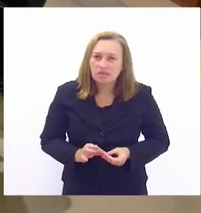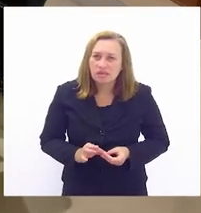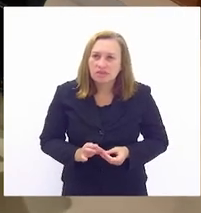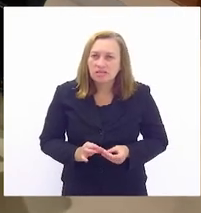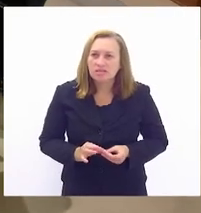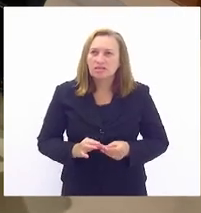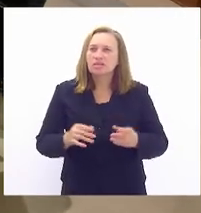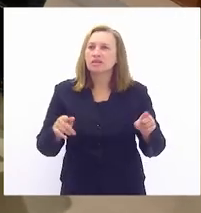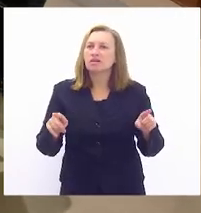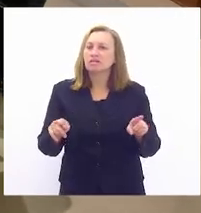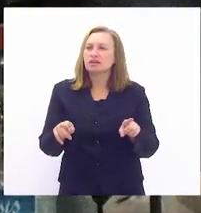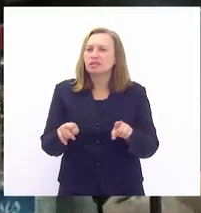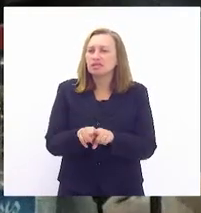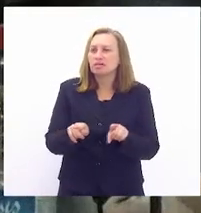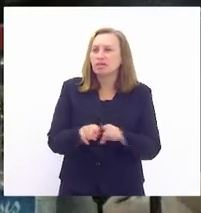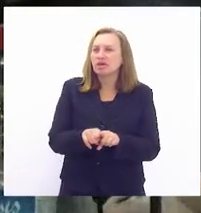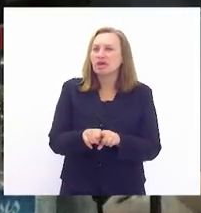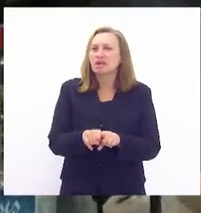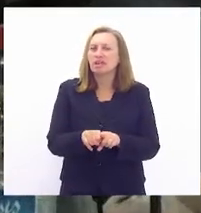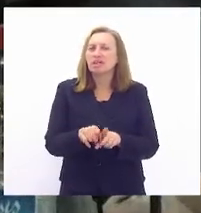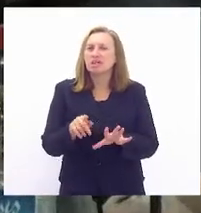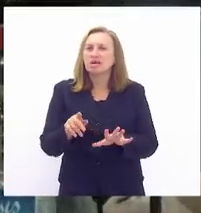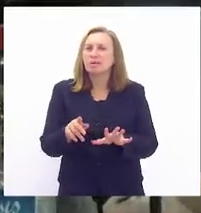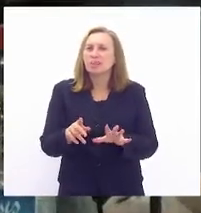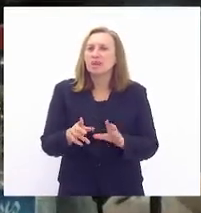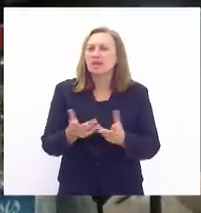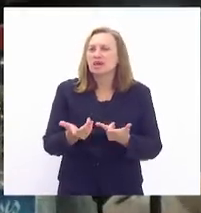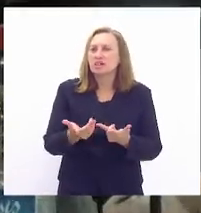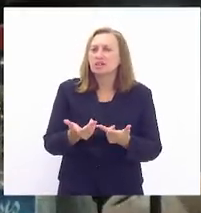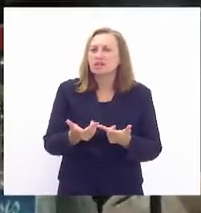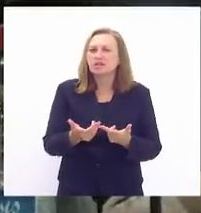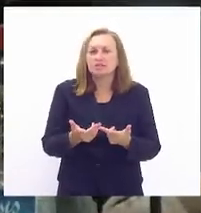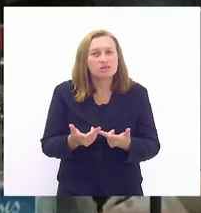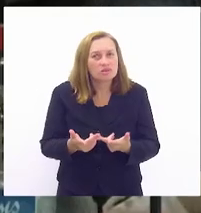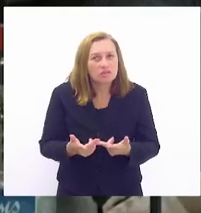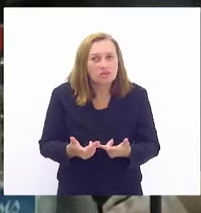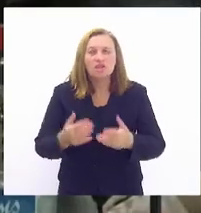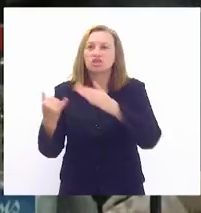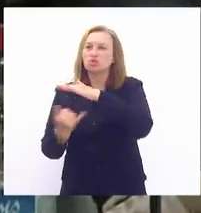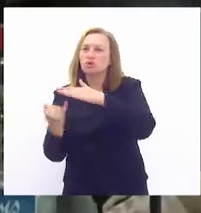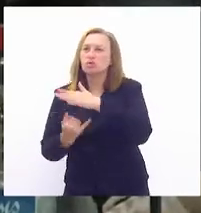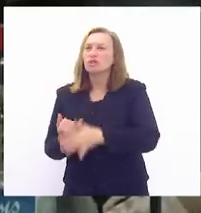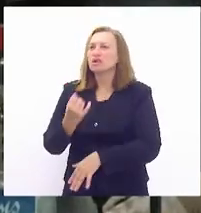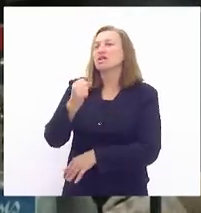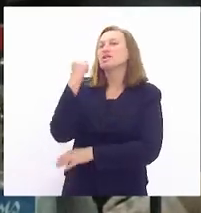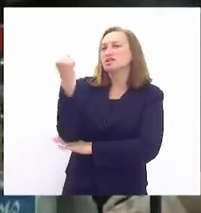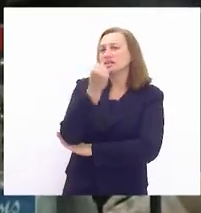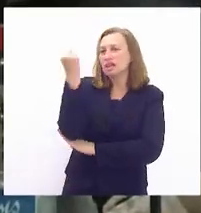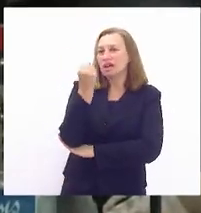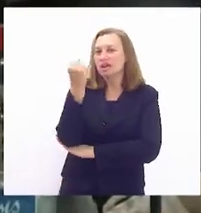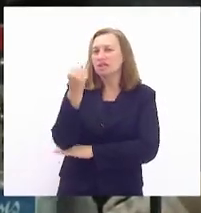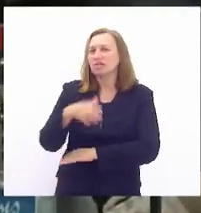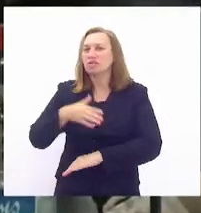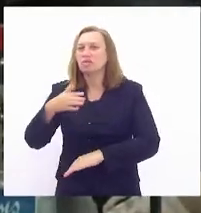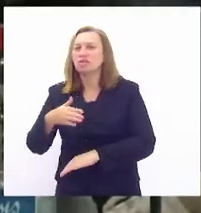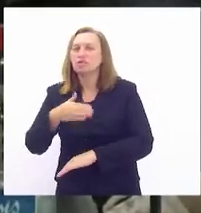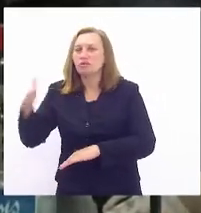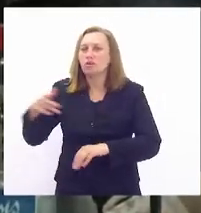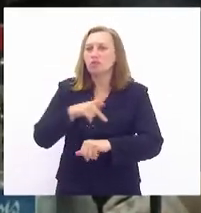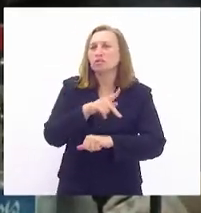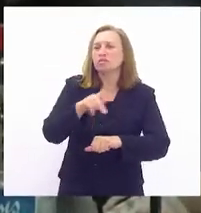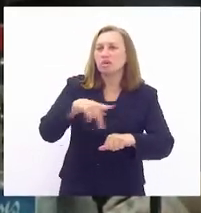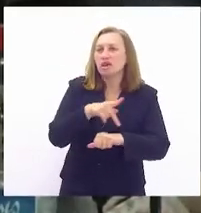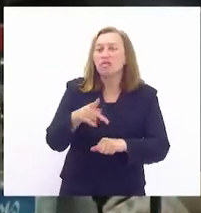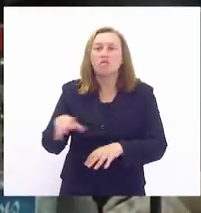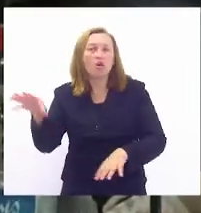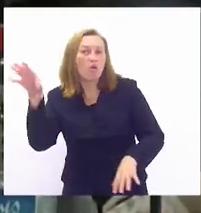seguindo a toada do padre Juarez, essas certificações do ISO são instituições sérias internacionais. Elas vão ouvir caso INEA,